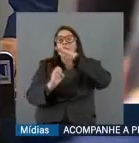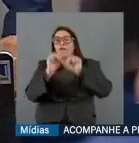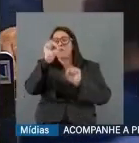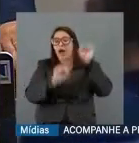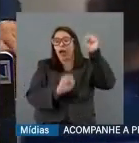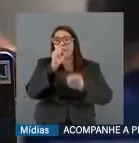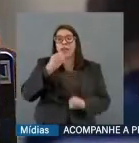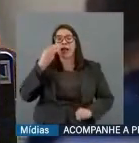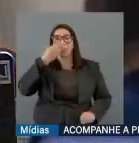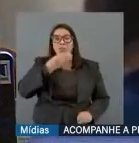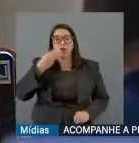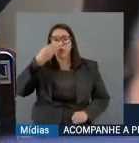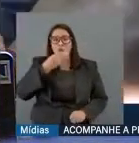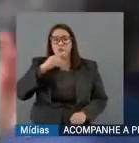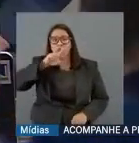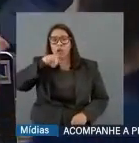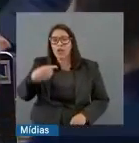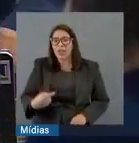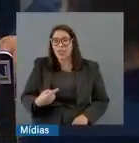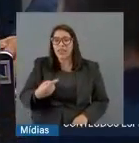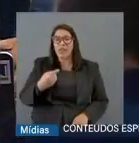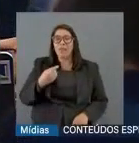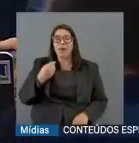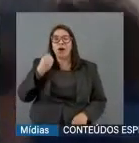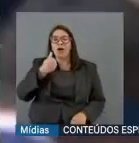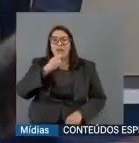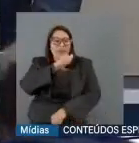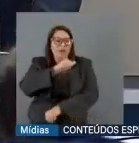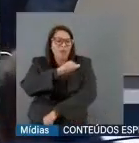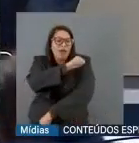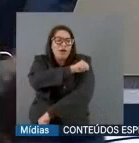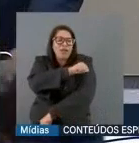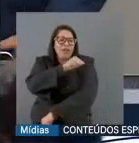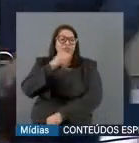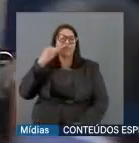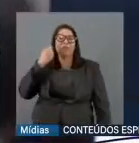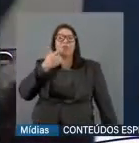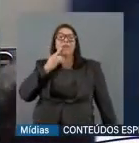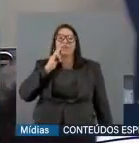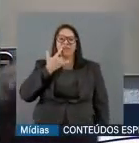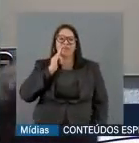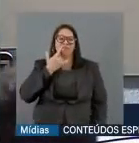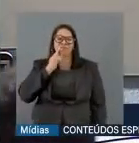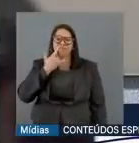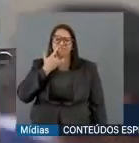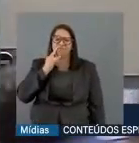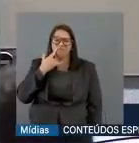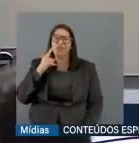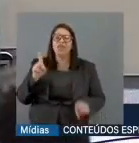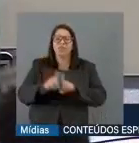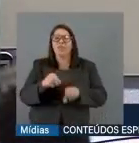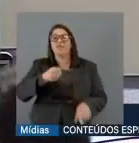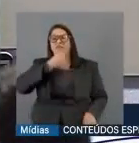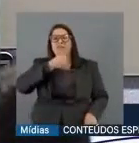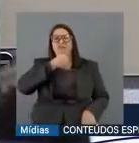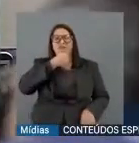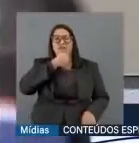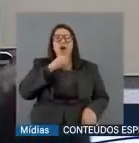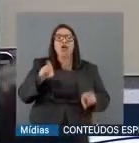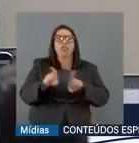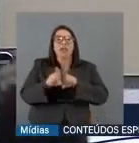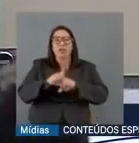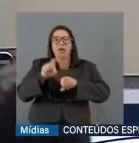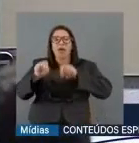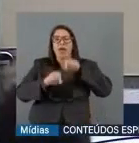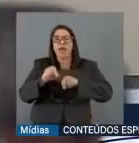ali uma pessoa que realmente tenha sido colocada pra fazer parte de uma manobra ali, política, né? Então,